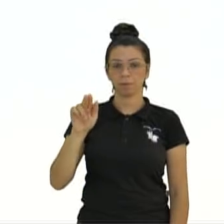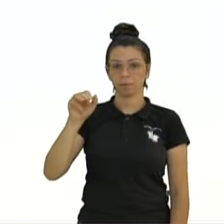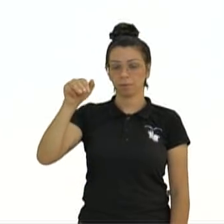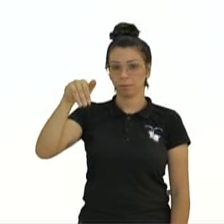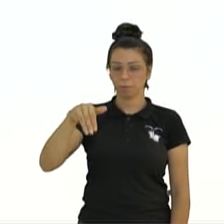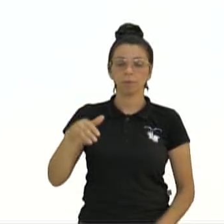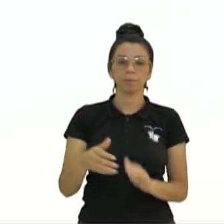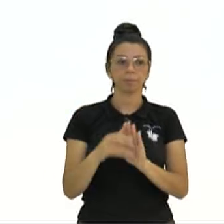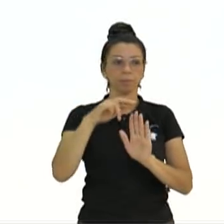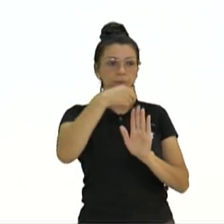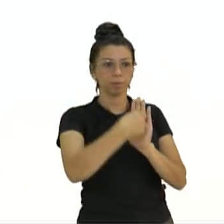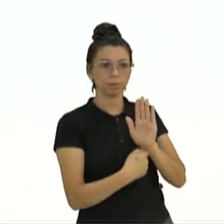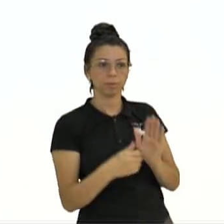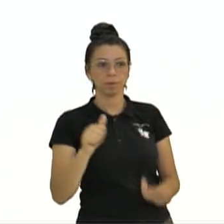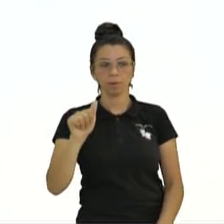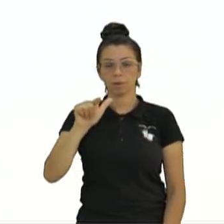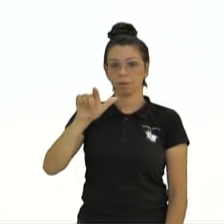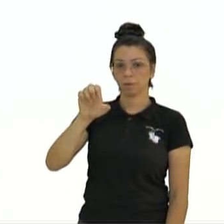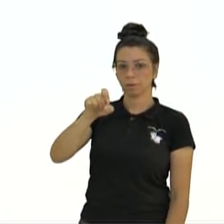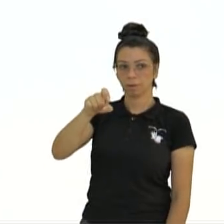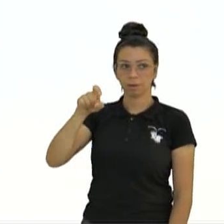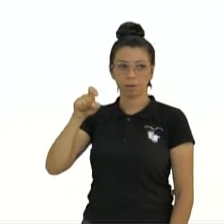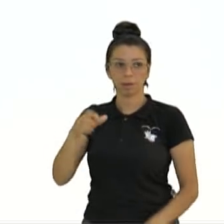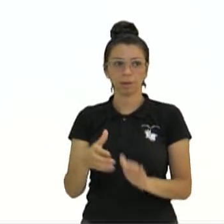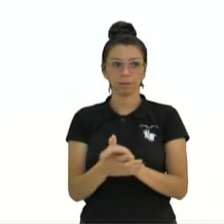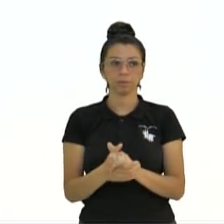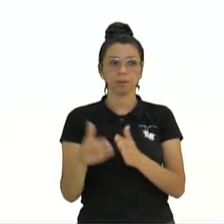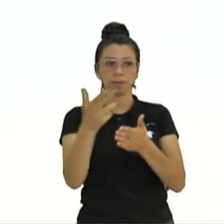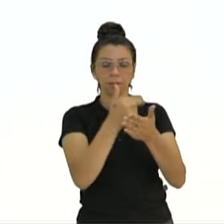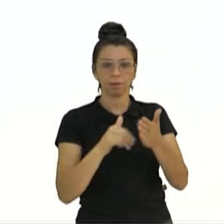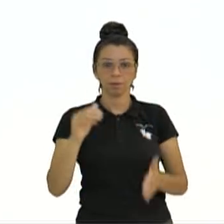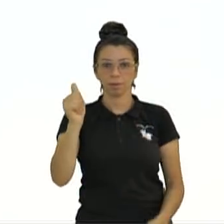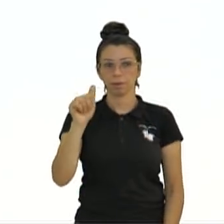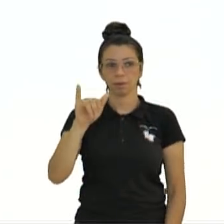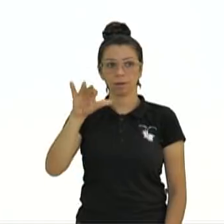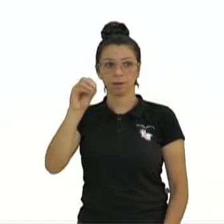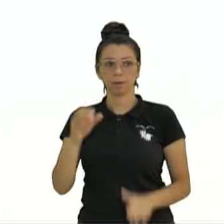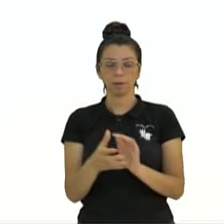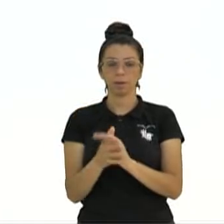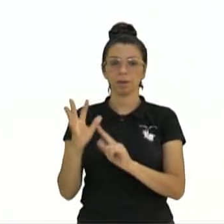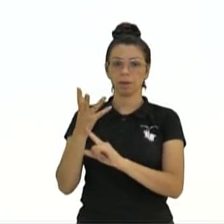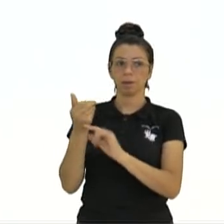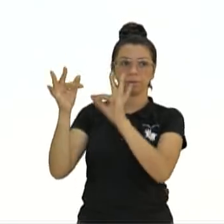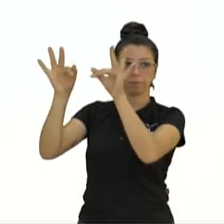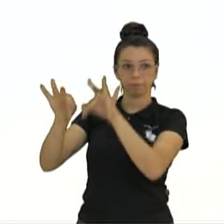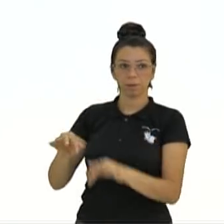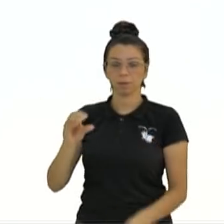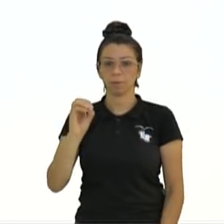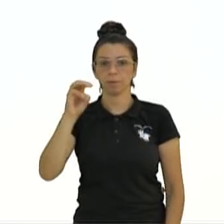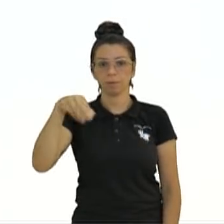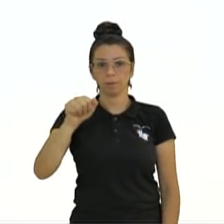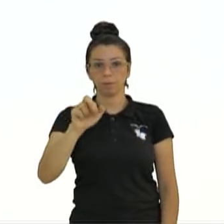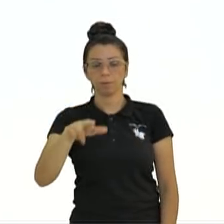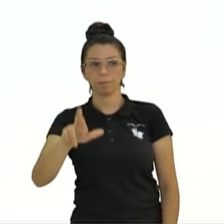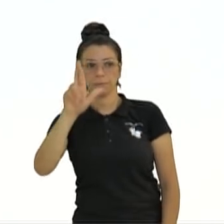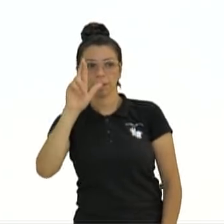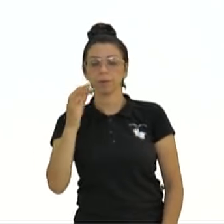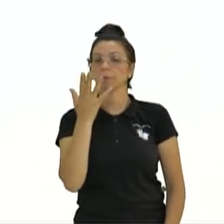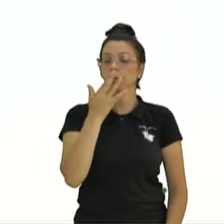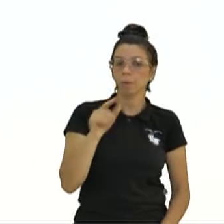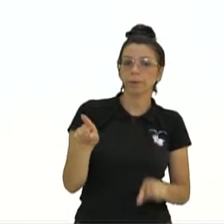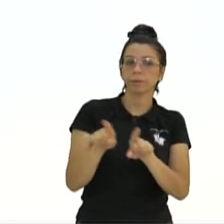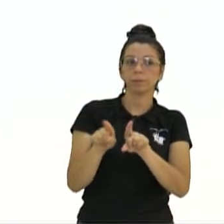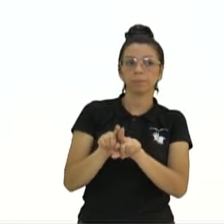Alex Mir, desenho Caio Machado, arte final Omar Vinoli, cores Omar Vinoli, também